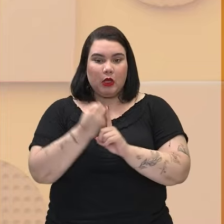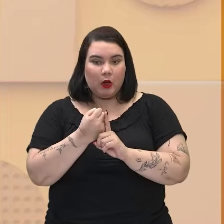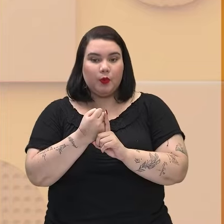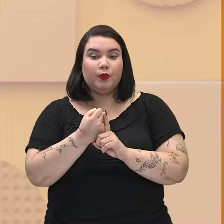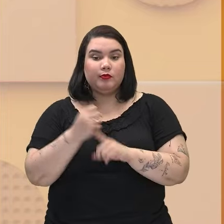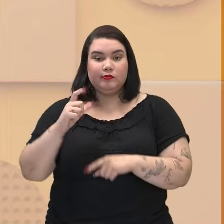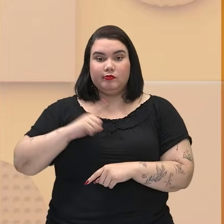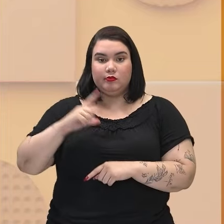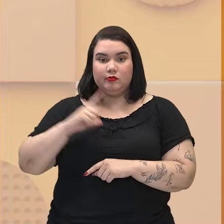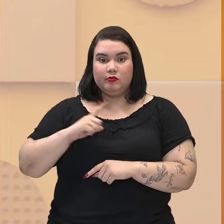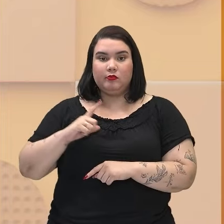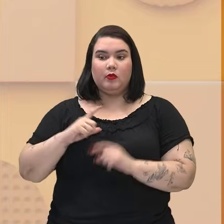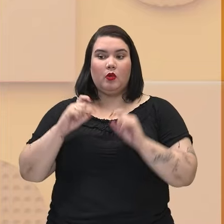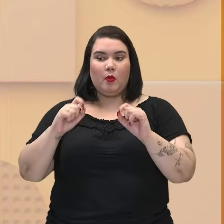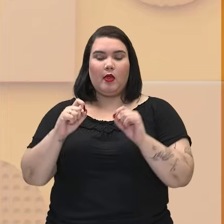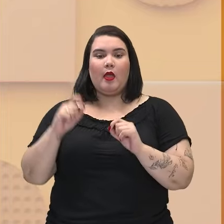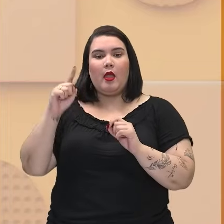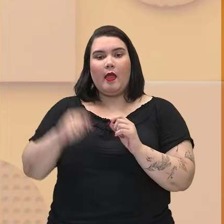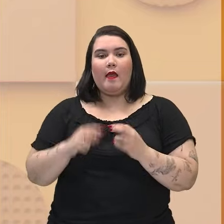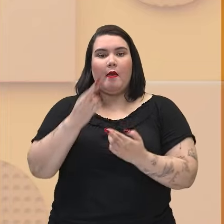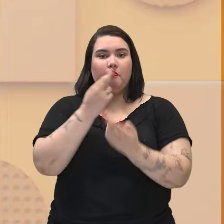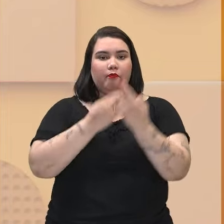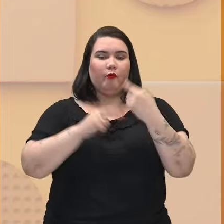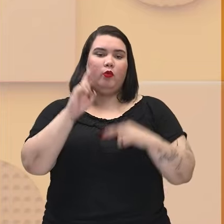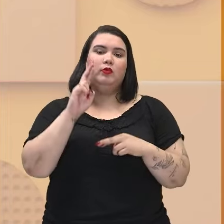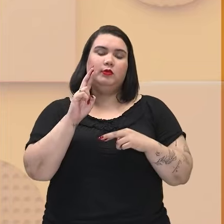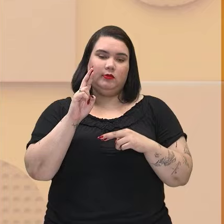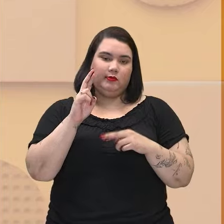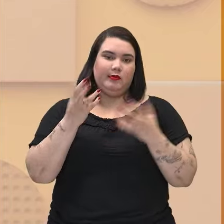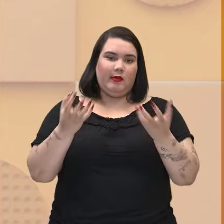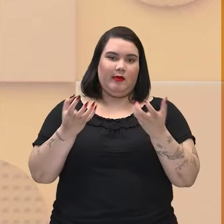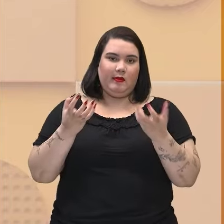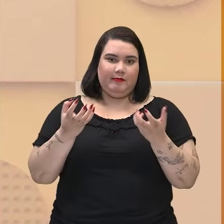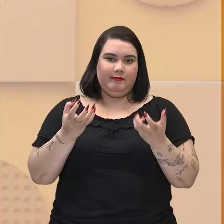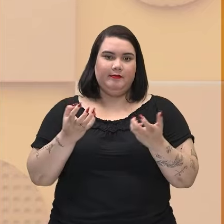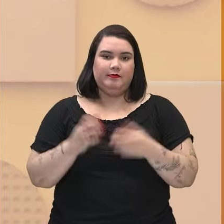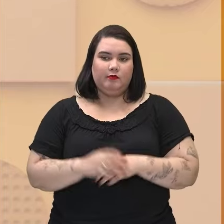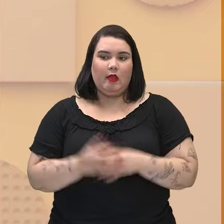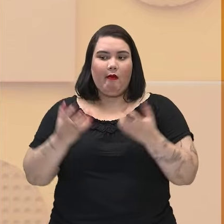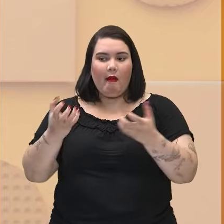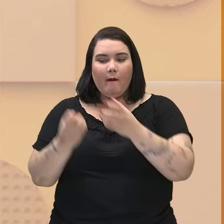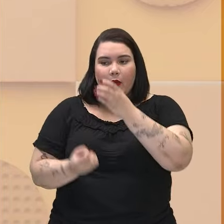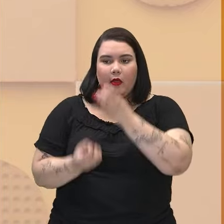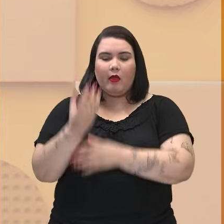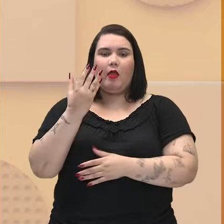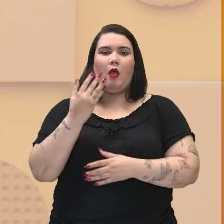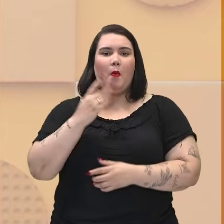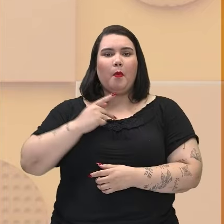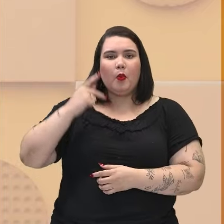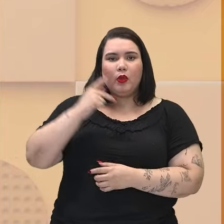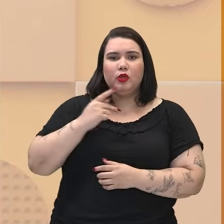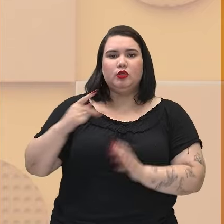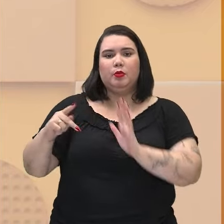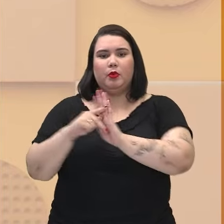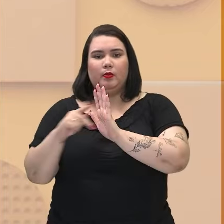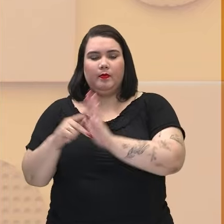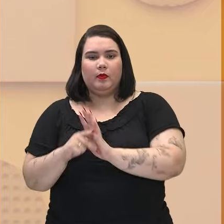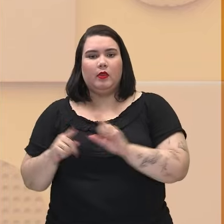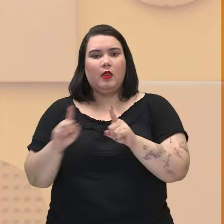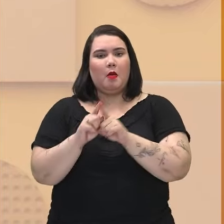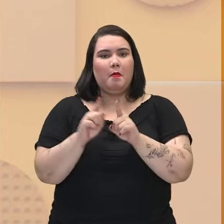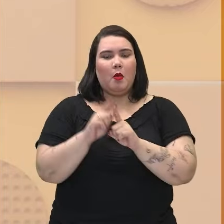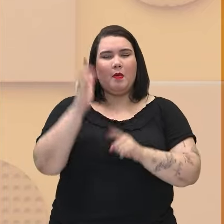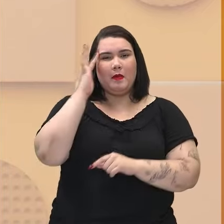aí republicano. Sim, se queria que se estabelecesse uma república. E também a questão do pensamento